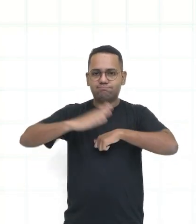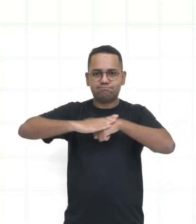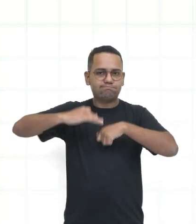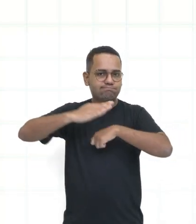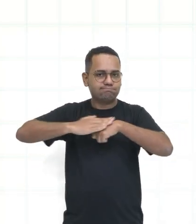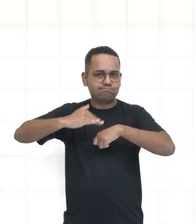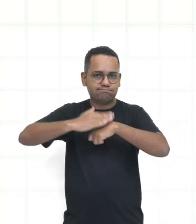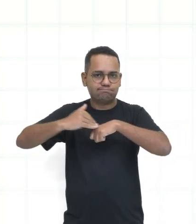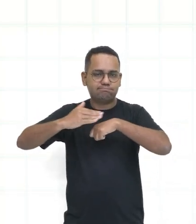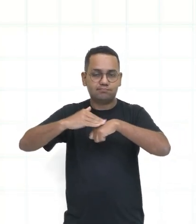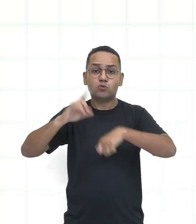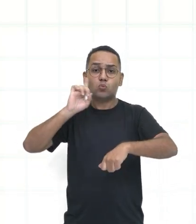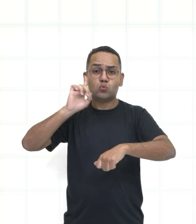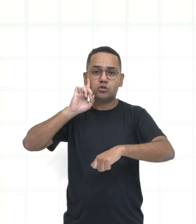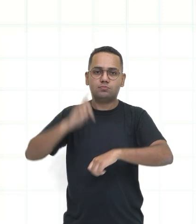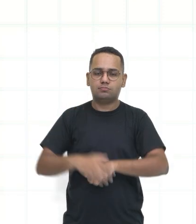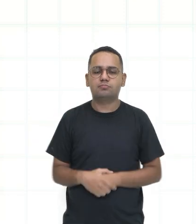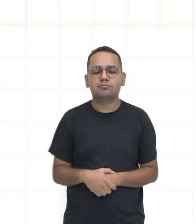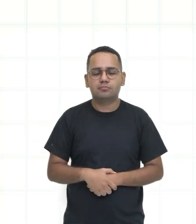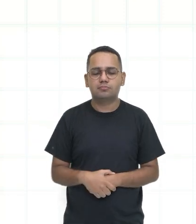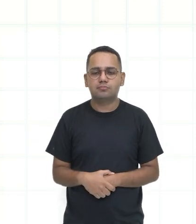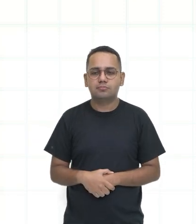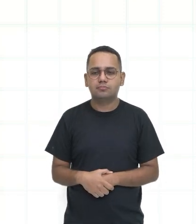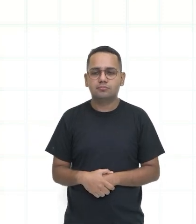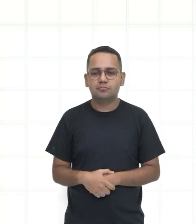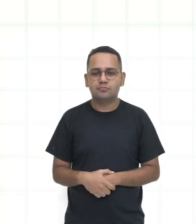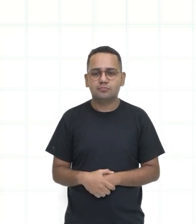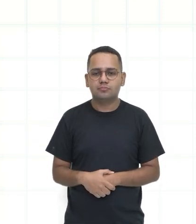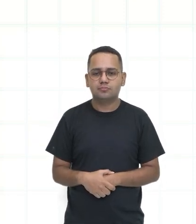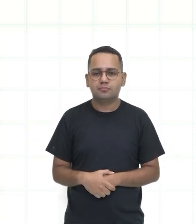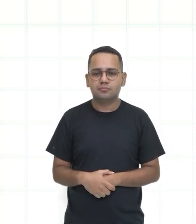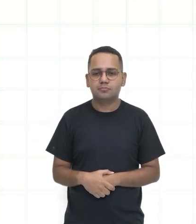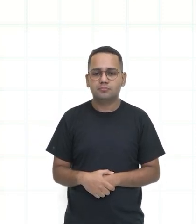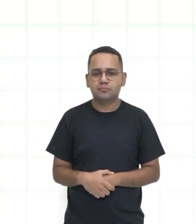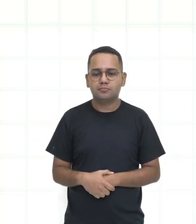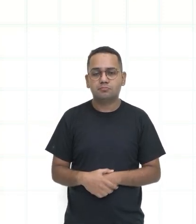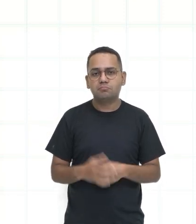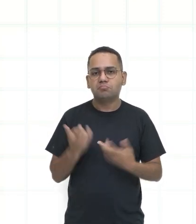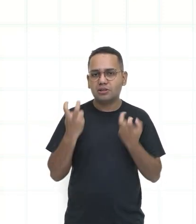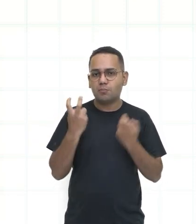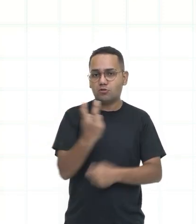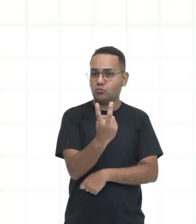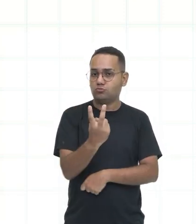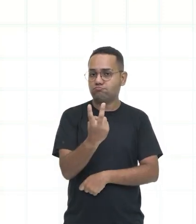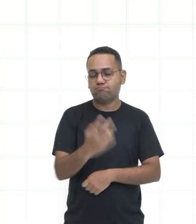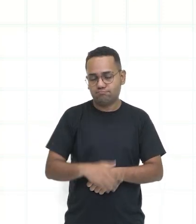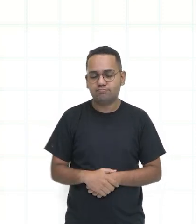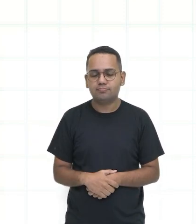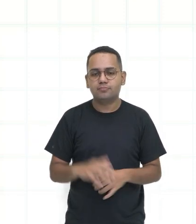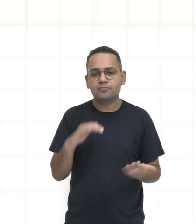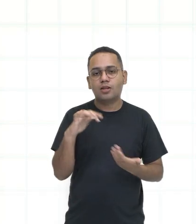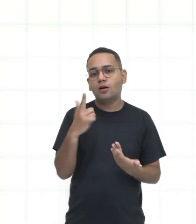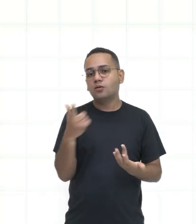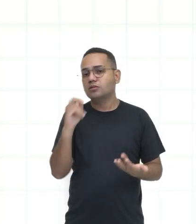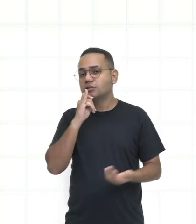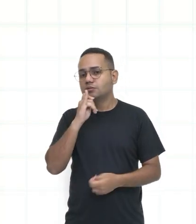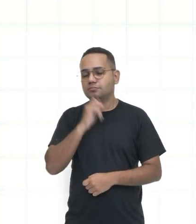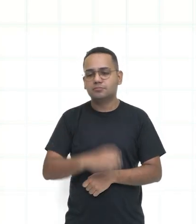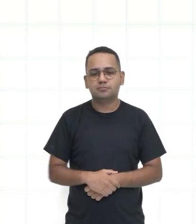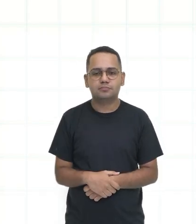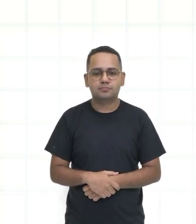dois indivíduos, os vizinhos são dois. E o outro exemplo, we rely on one another for emotional